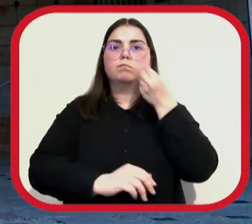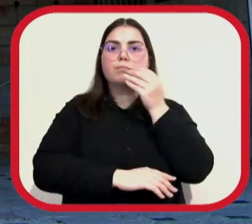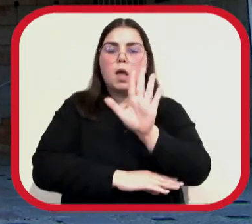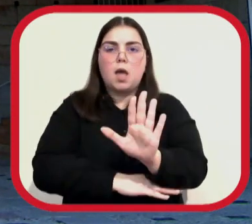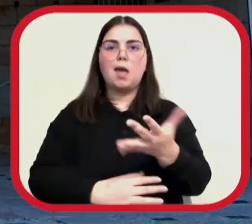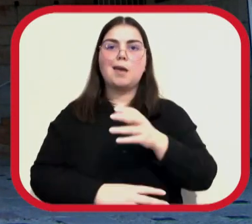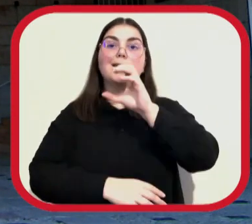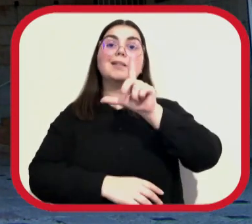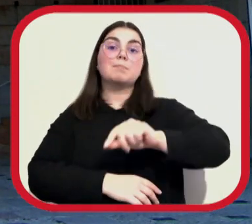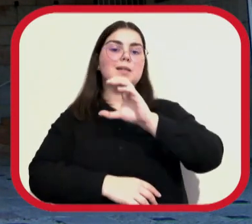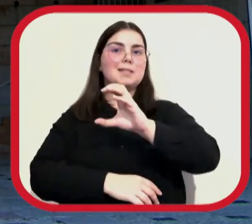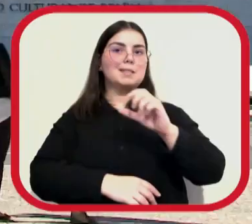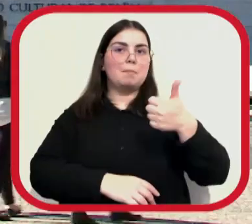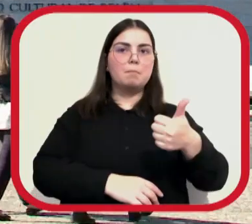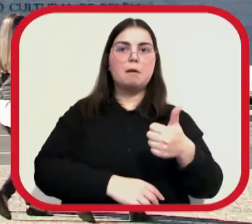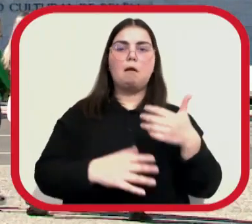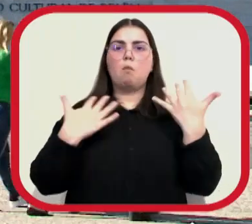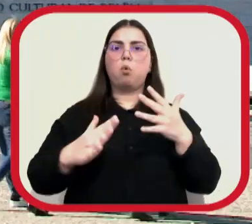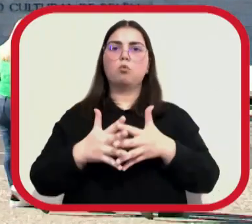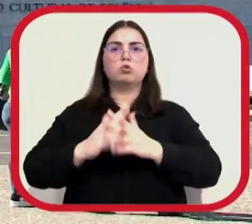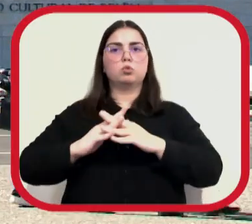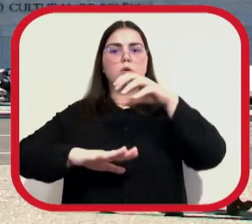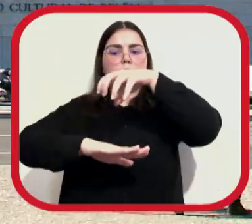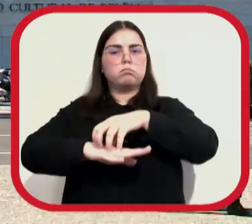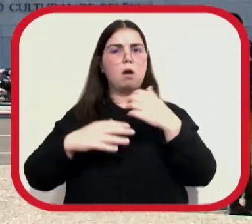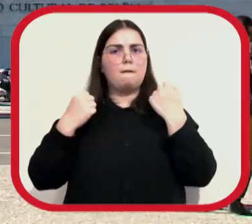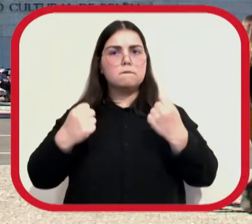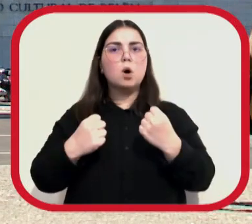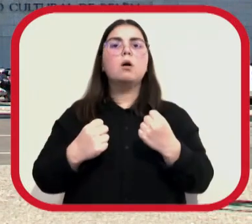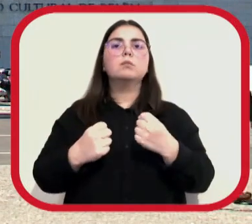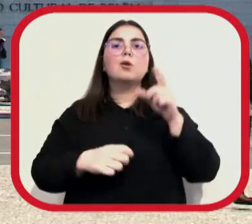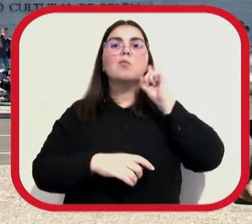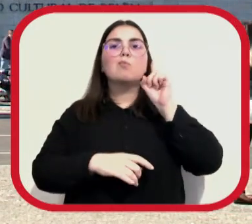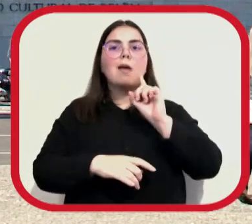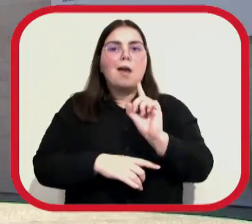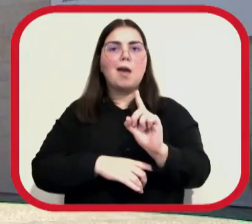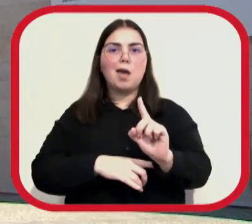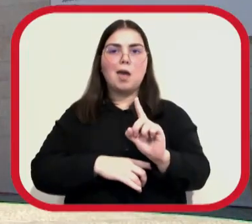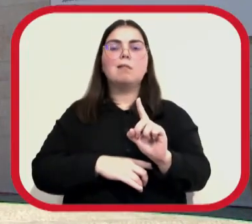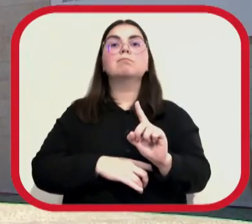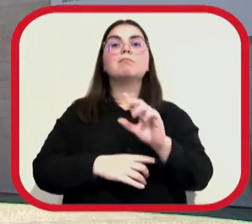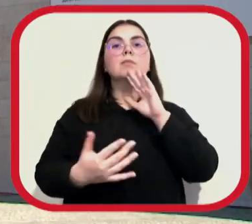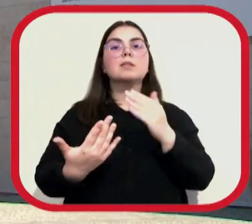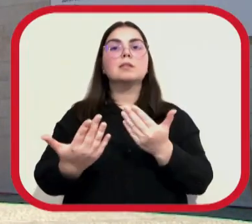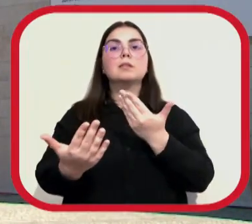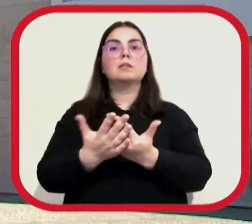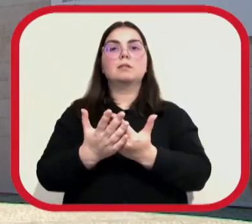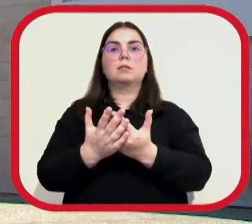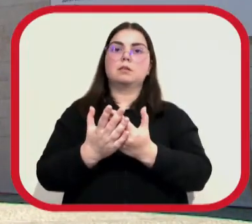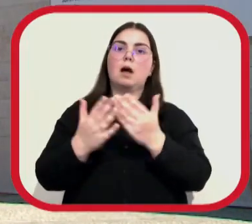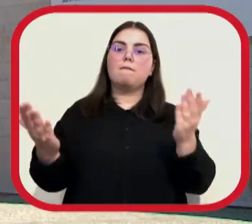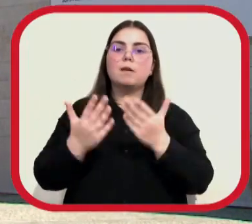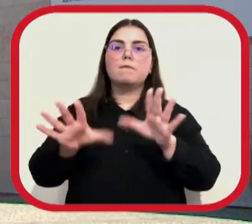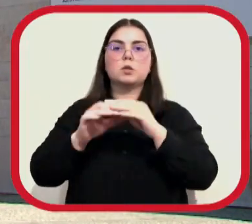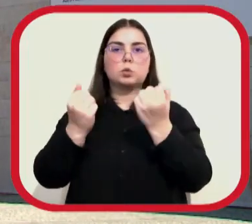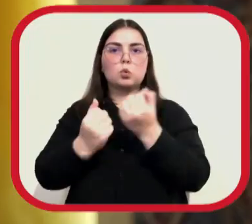no CCB, no Centro Cultural de Belém, que é uma superestrutura também, com um importante componente